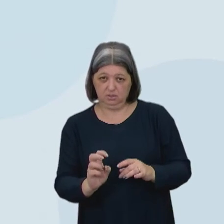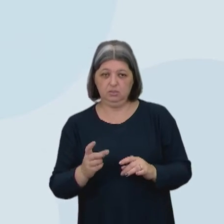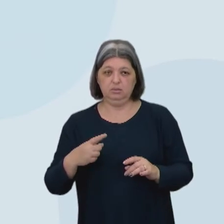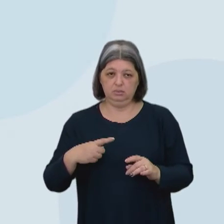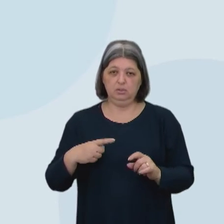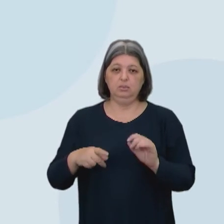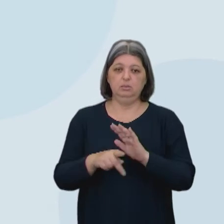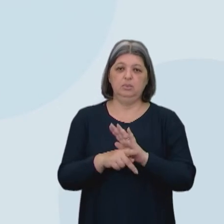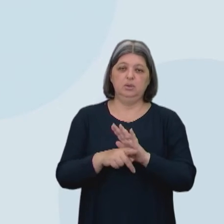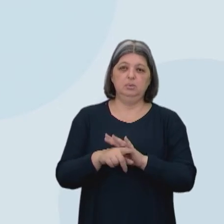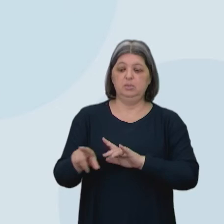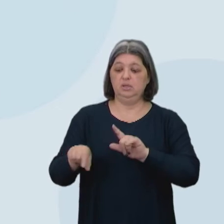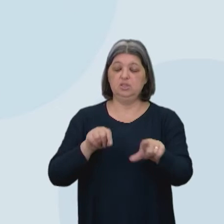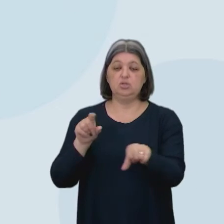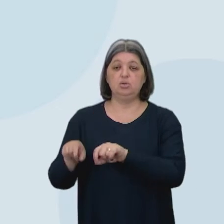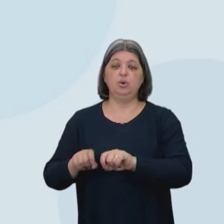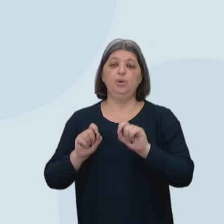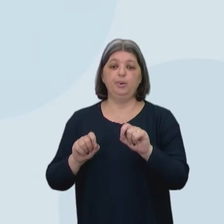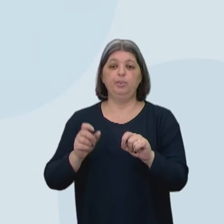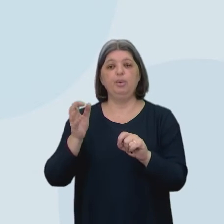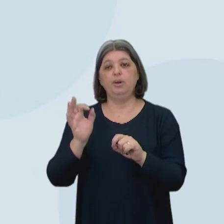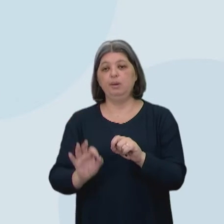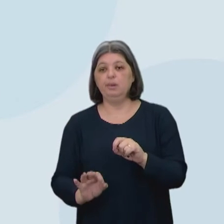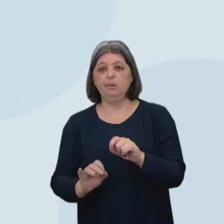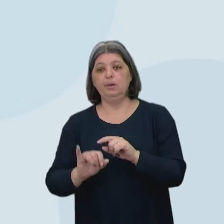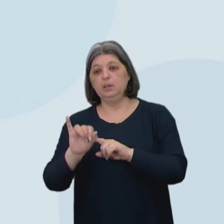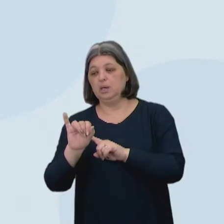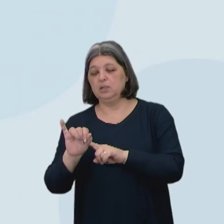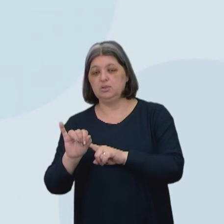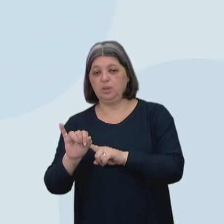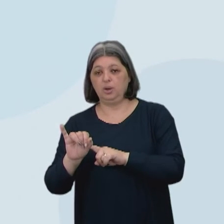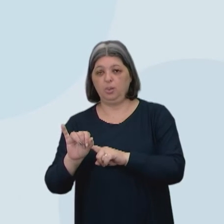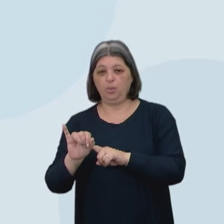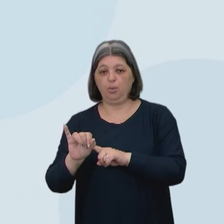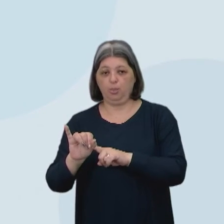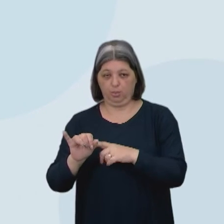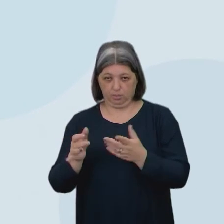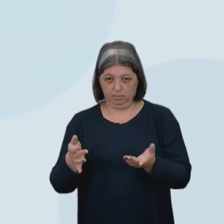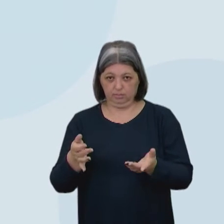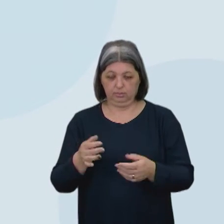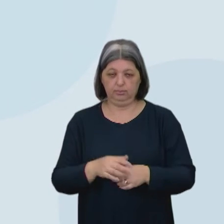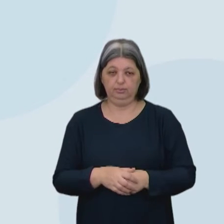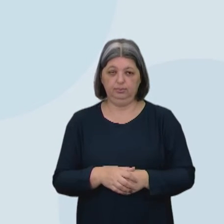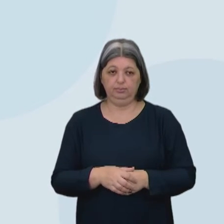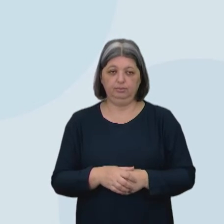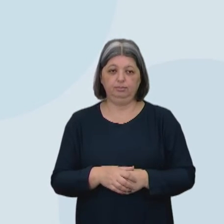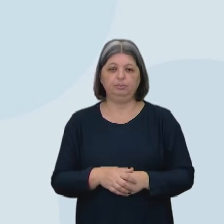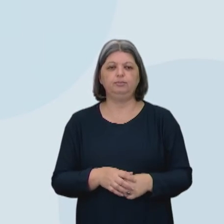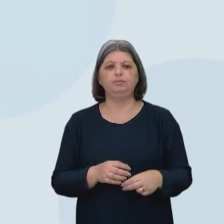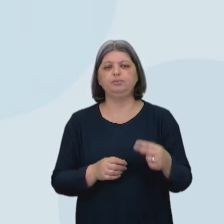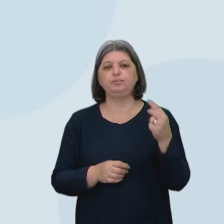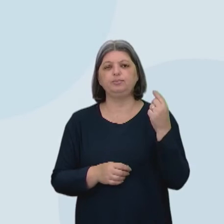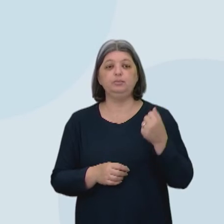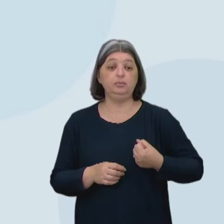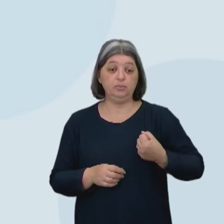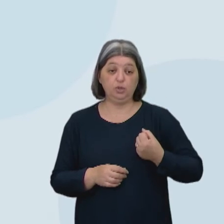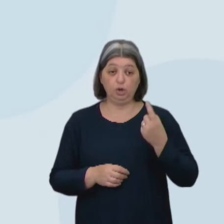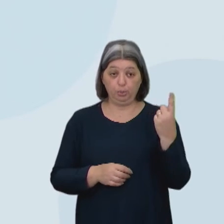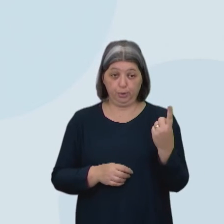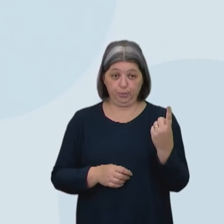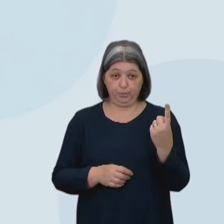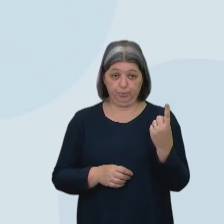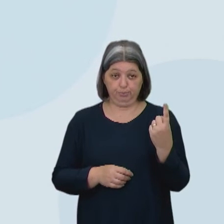tem alternativas, que é para ver qual é irracional, e ele dá as alternativas. Tudo bem? Número 1, que número que tem lá?